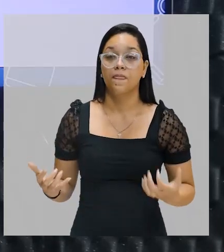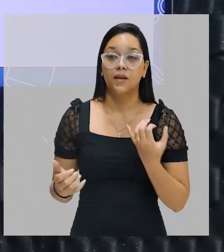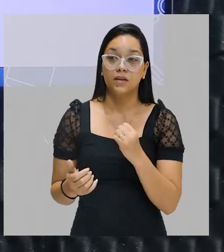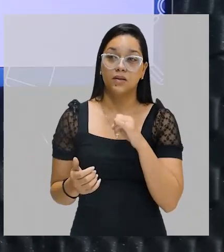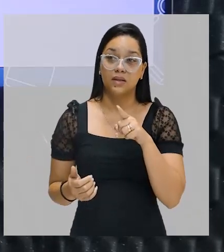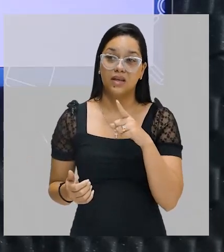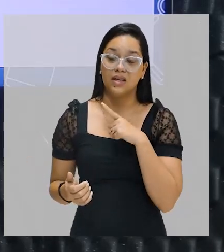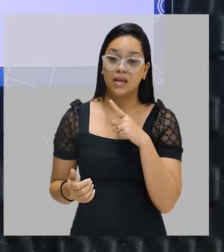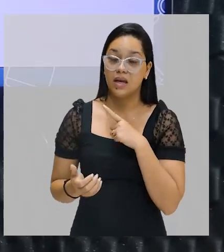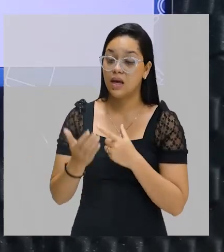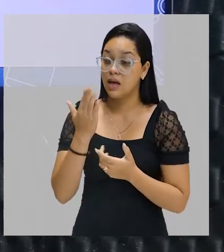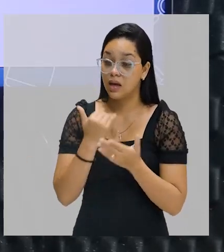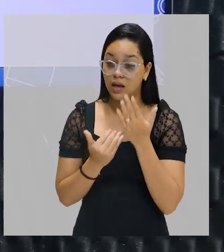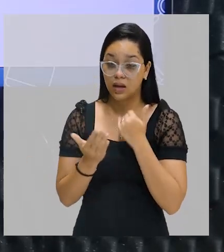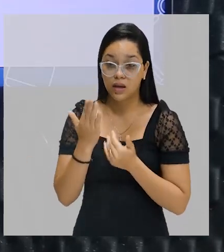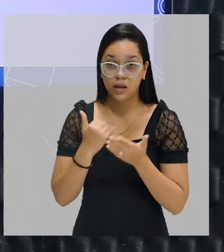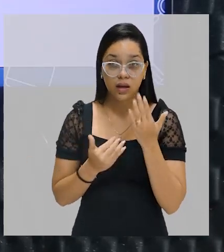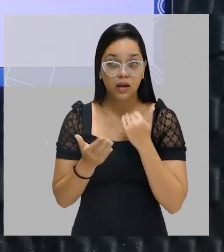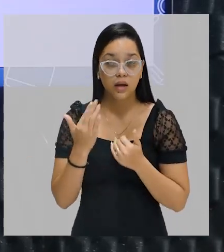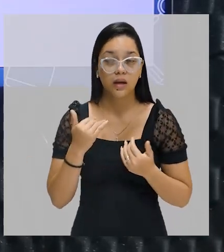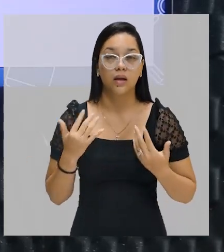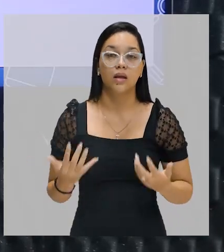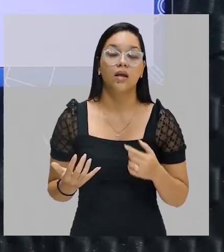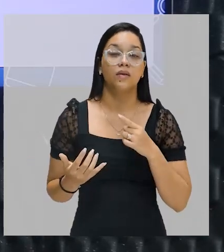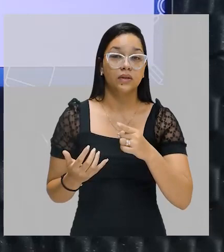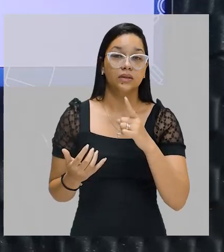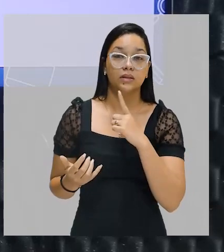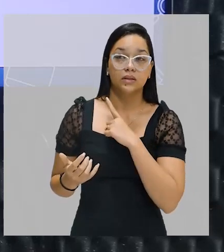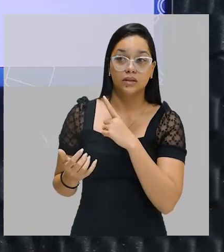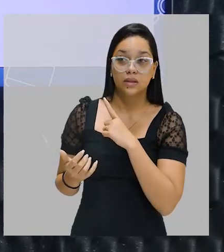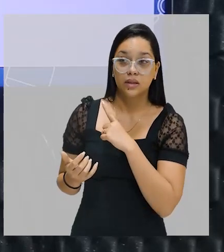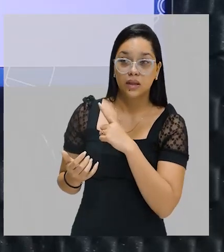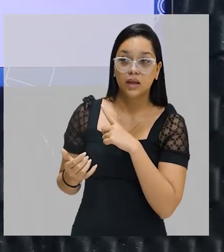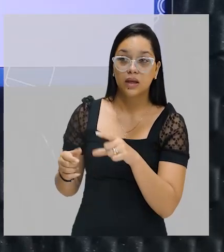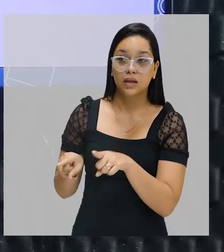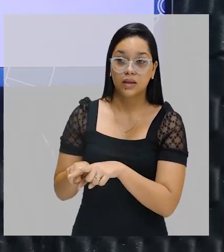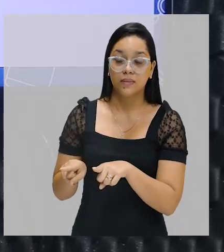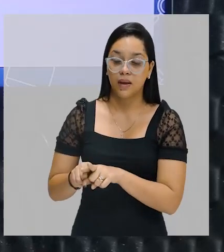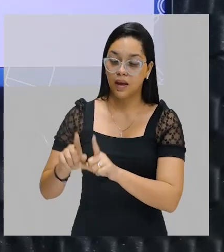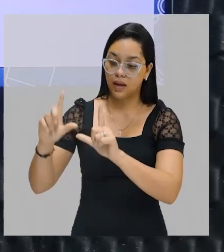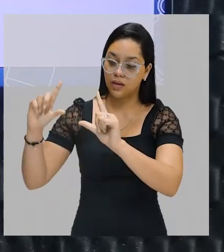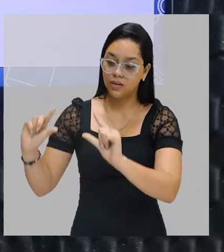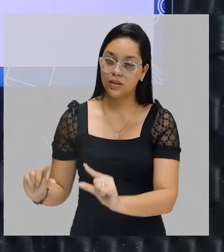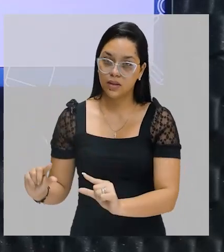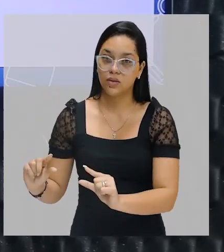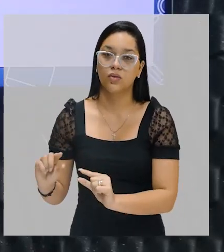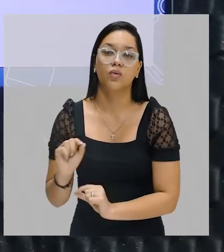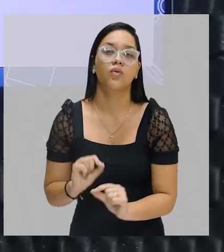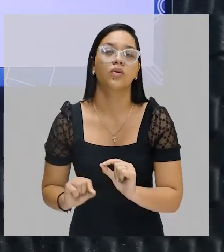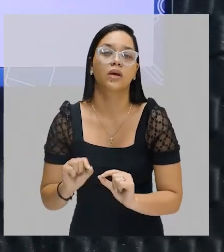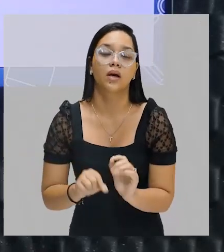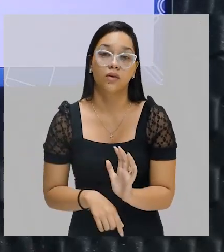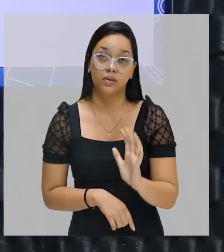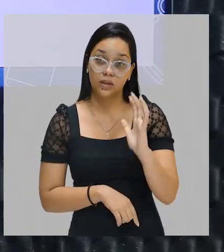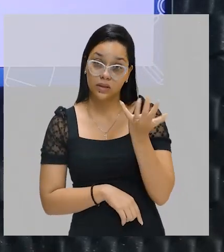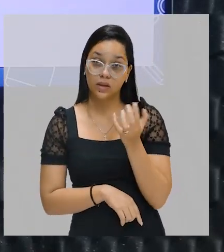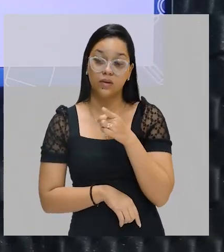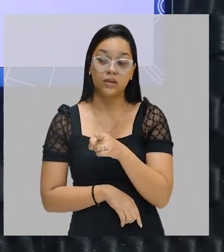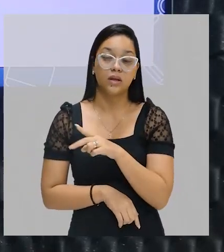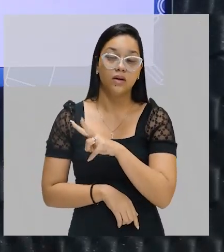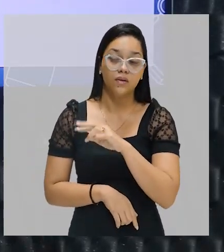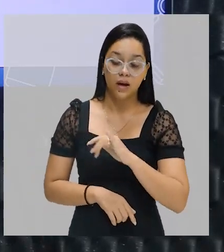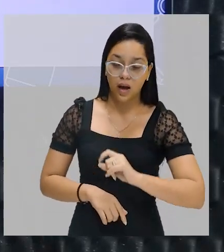um consumo energético alto e você tem esse gasto energético reduzido, o que vai acontecer? Você